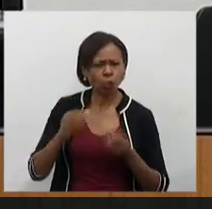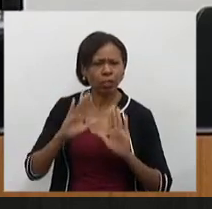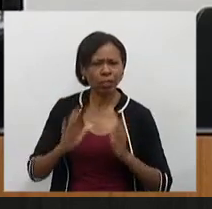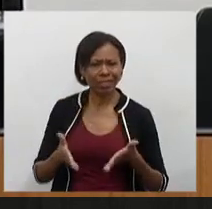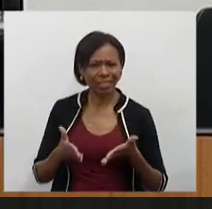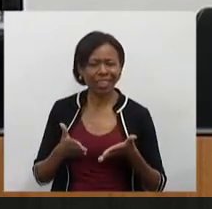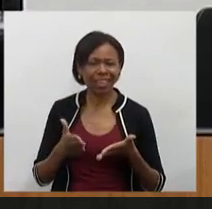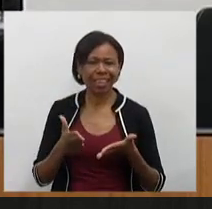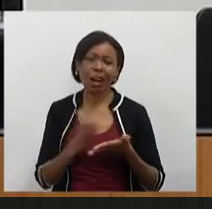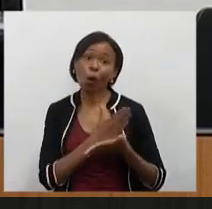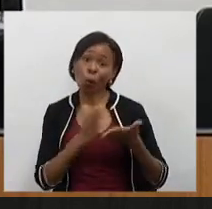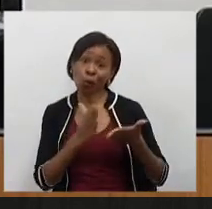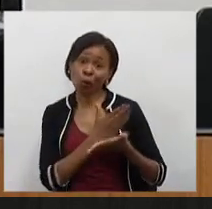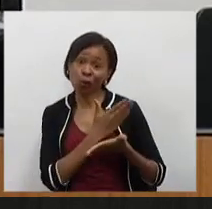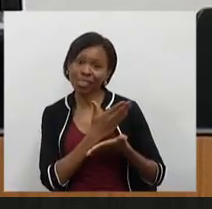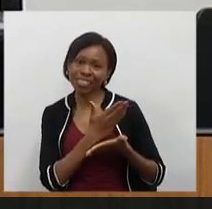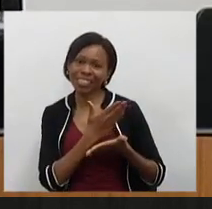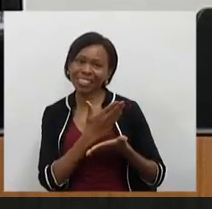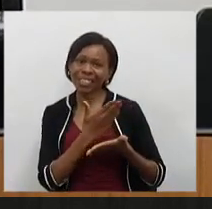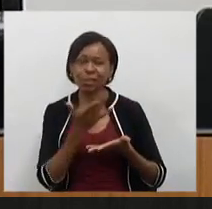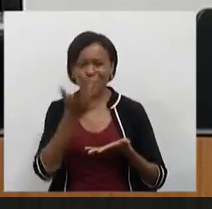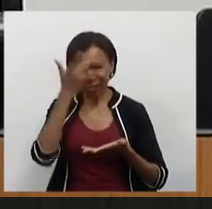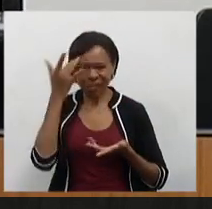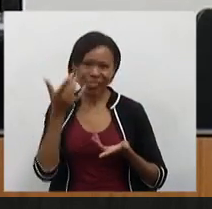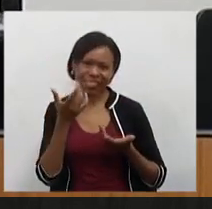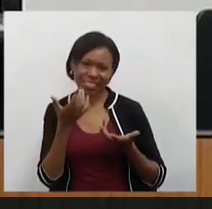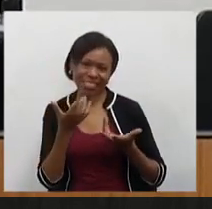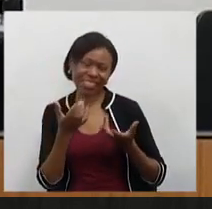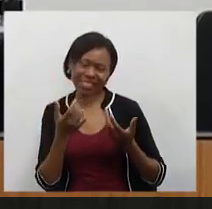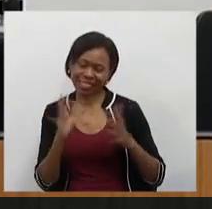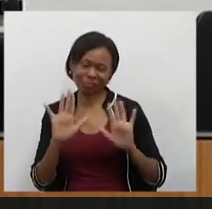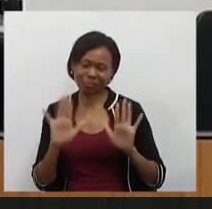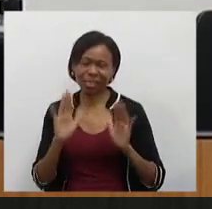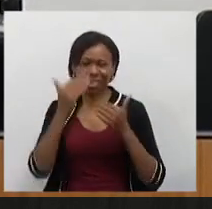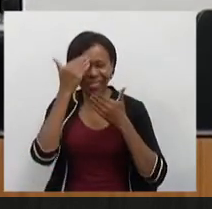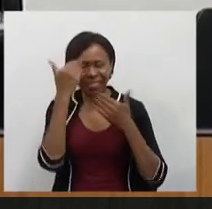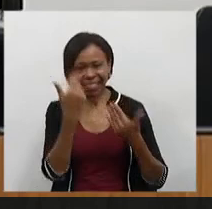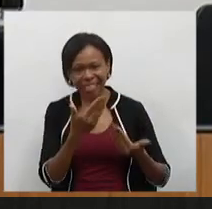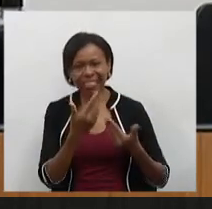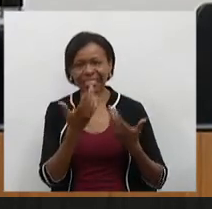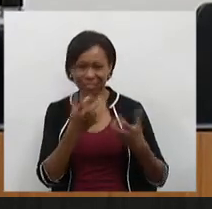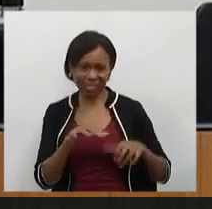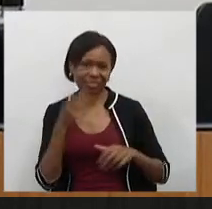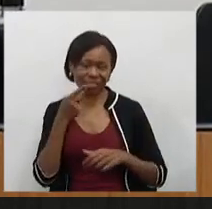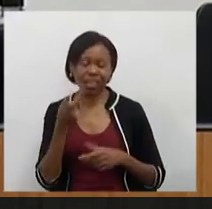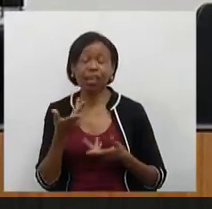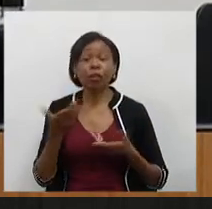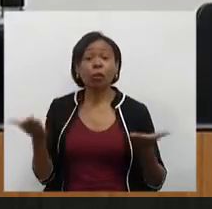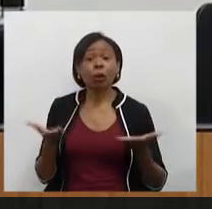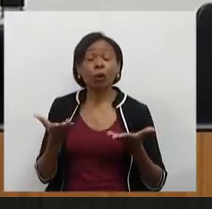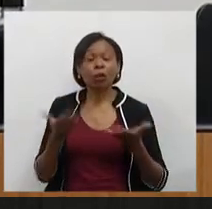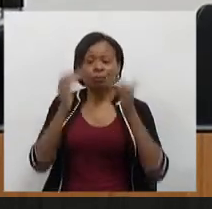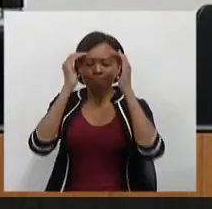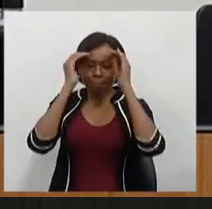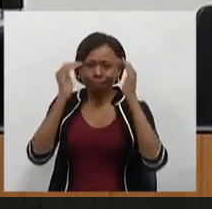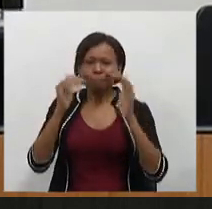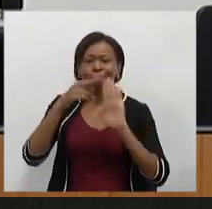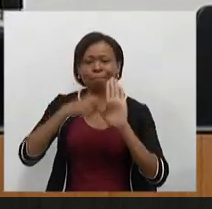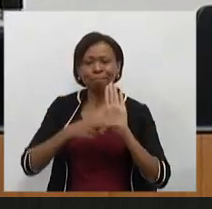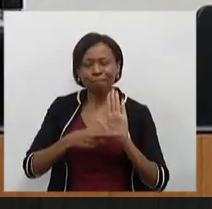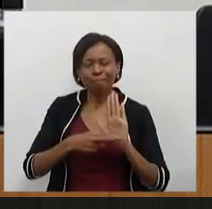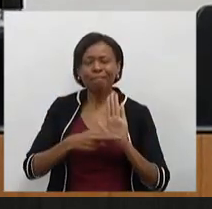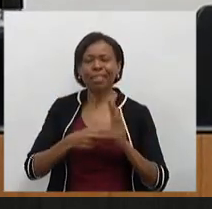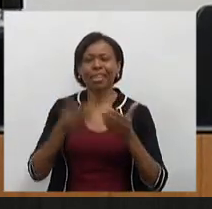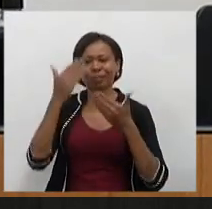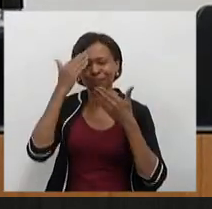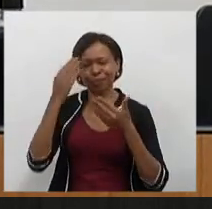das pessoas que abriram mão, que a gente agradece muito. Então, cumprida a finalidade da reunião, a presidência agradece a presença dos parlamentares